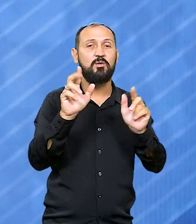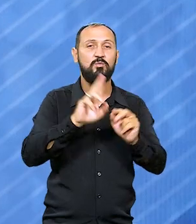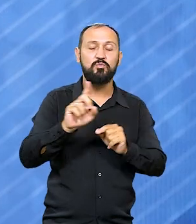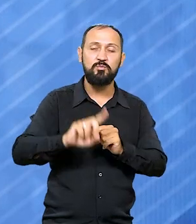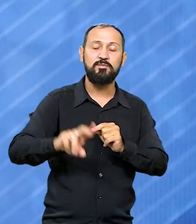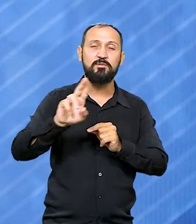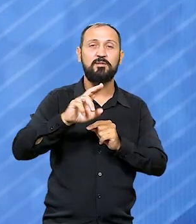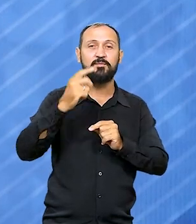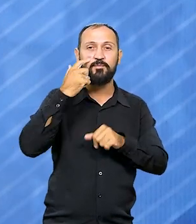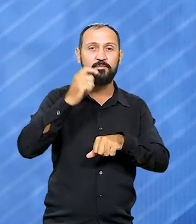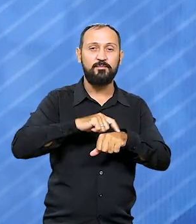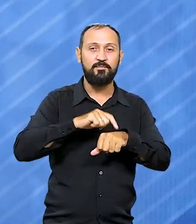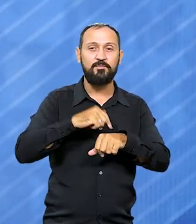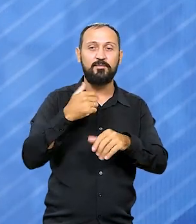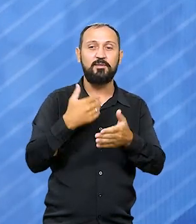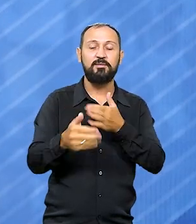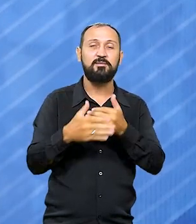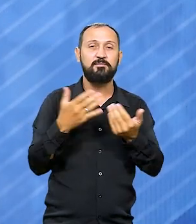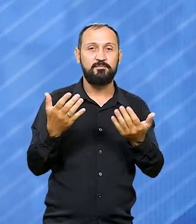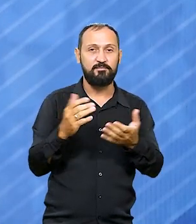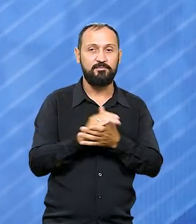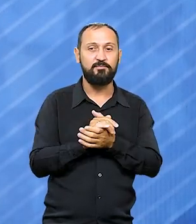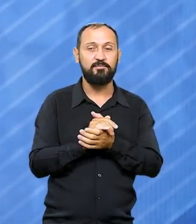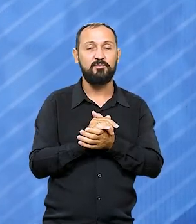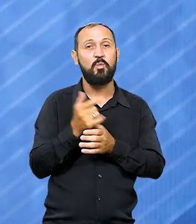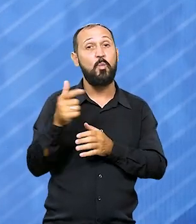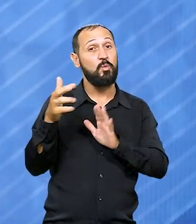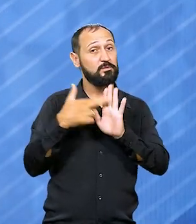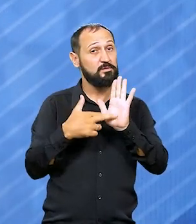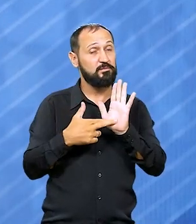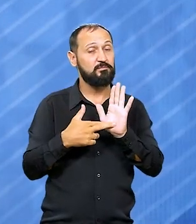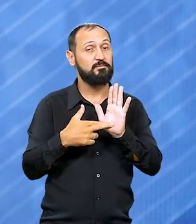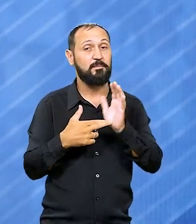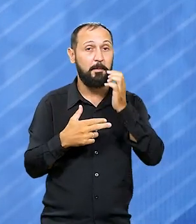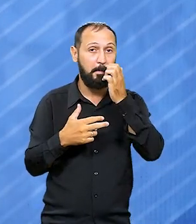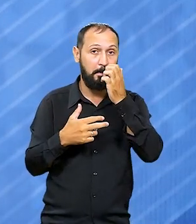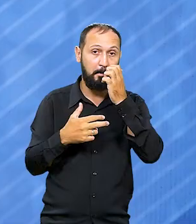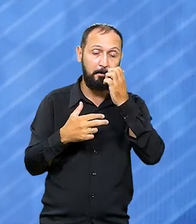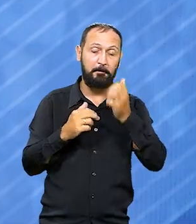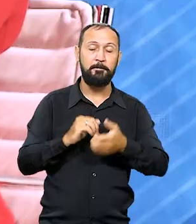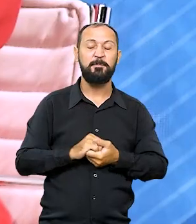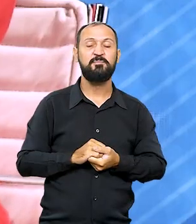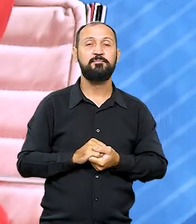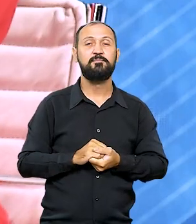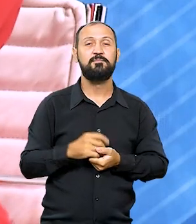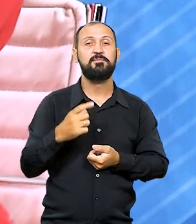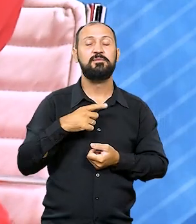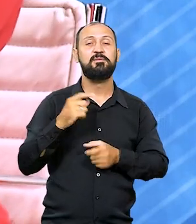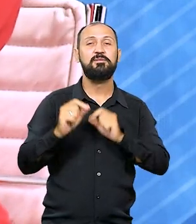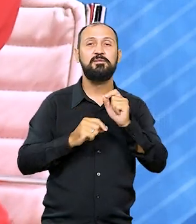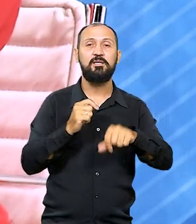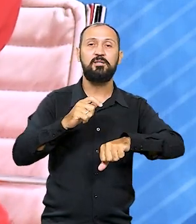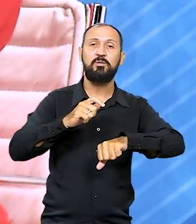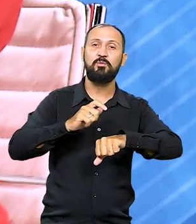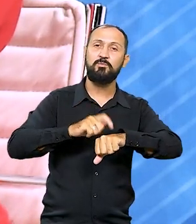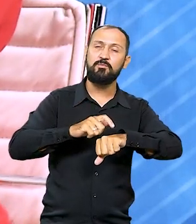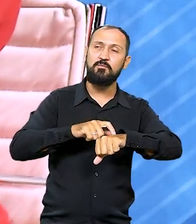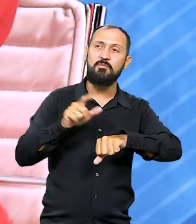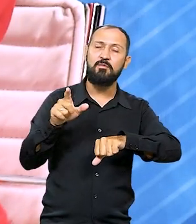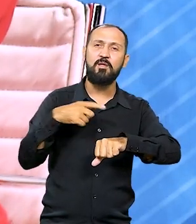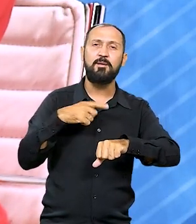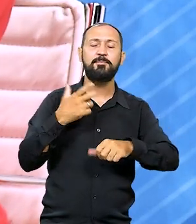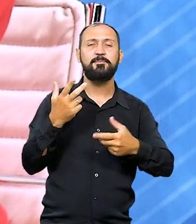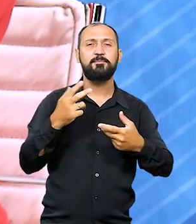contrato perde a validade e deixa de ser temporário para ser um contrato indeterminado, com outras regras. Doutora, existe